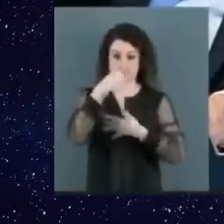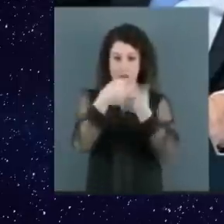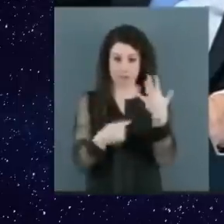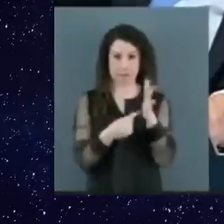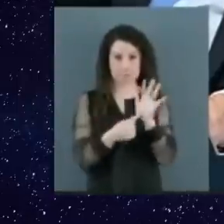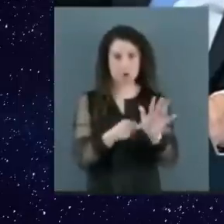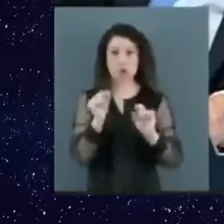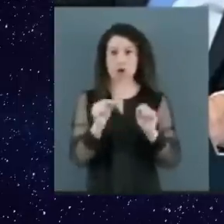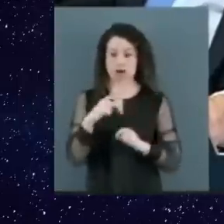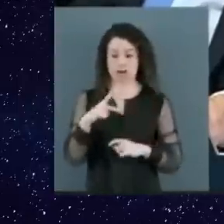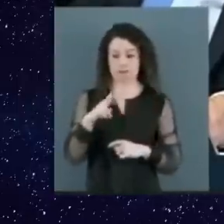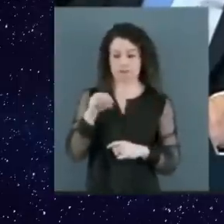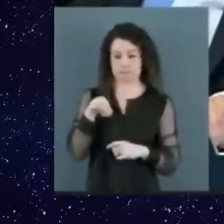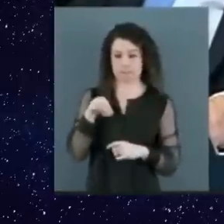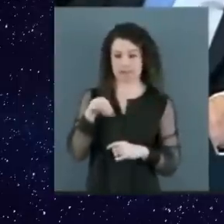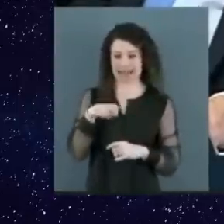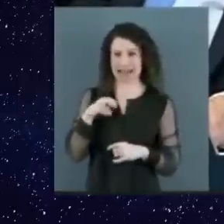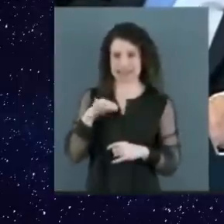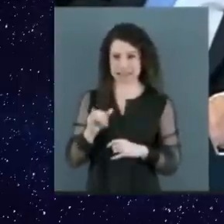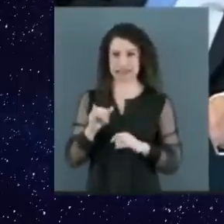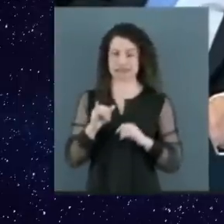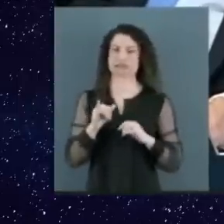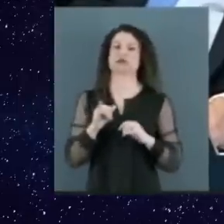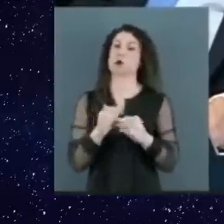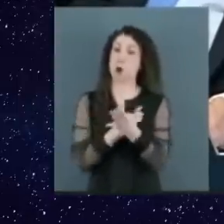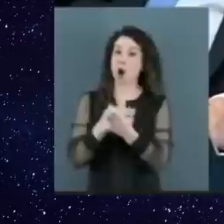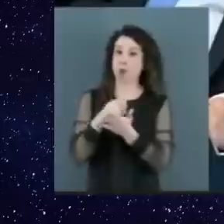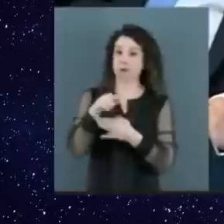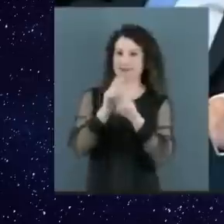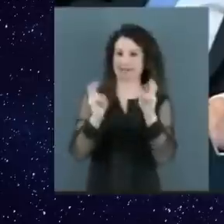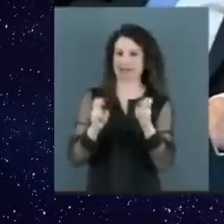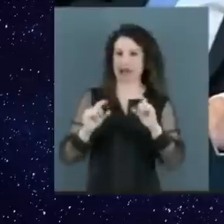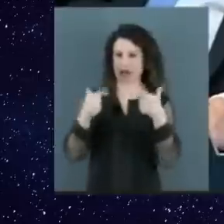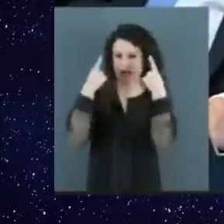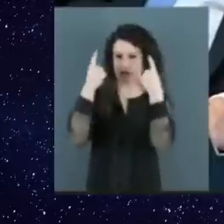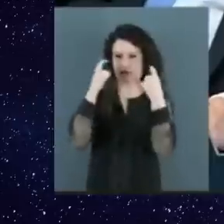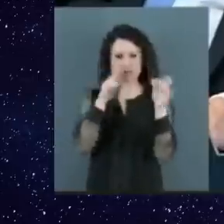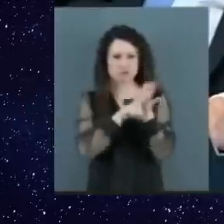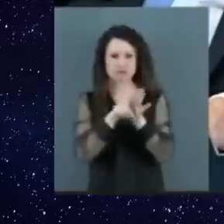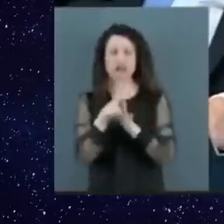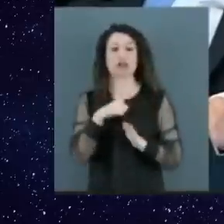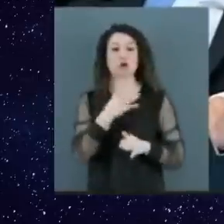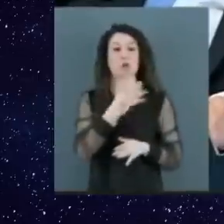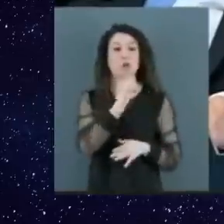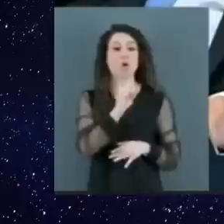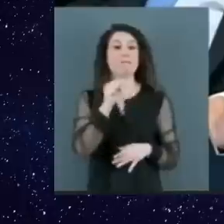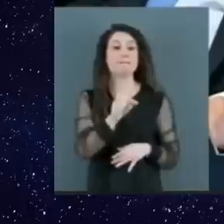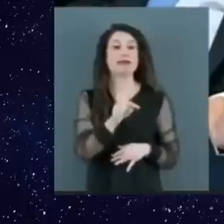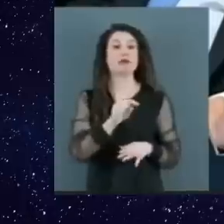Pronace começou, isso são dados do Atlas da Violência, haviam 48 mil assassinatos por ano no